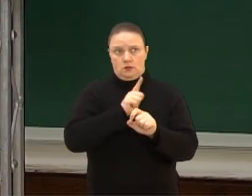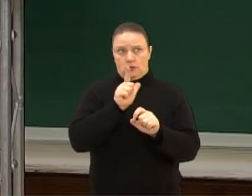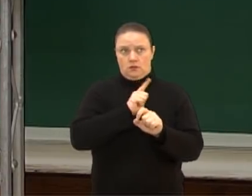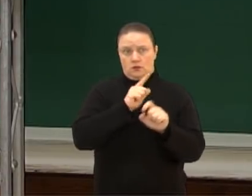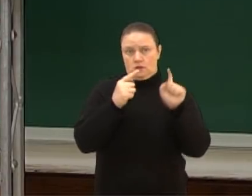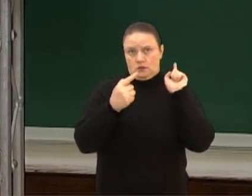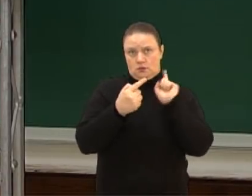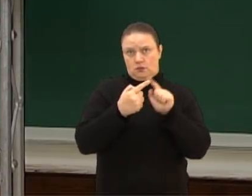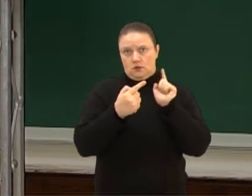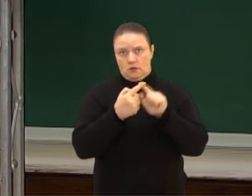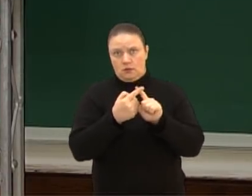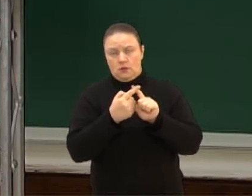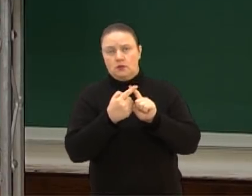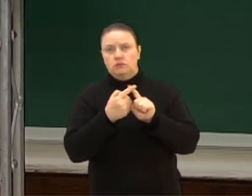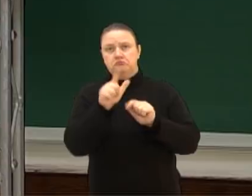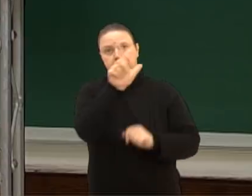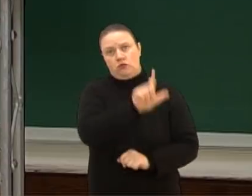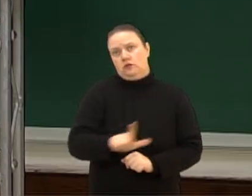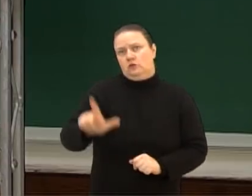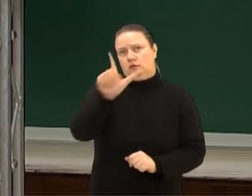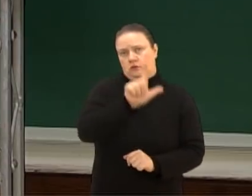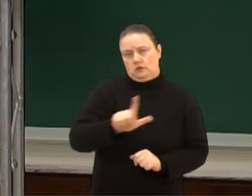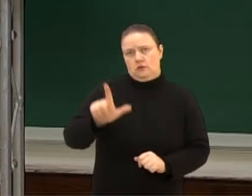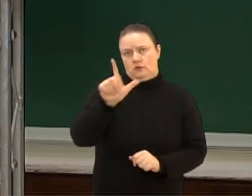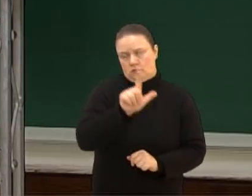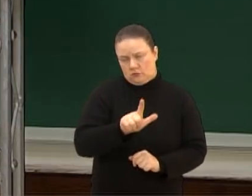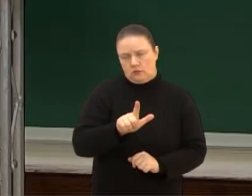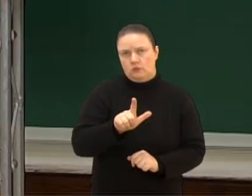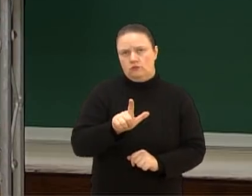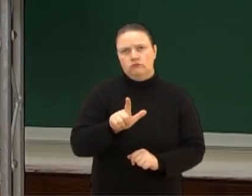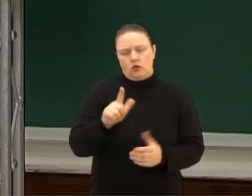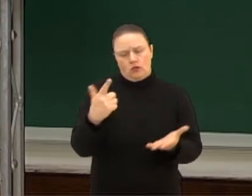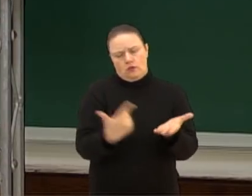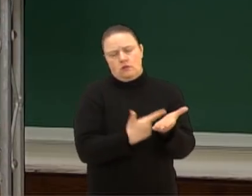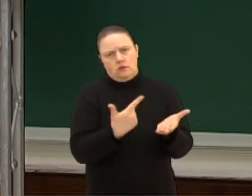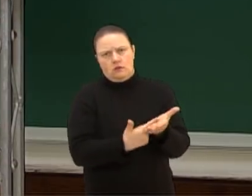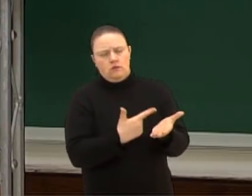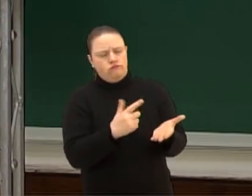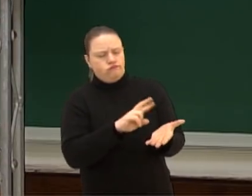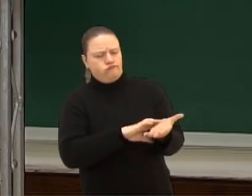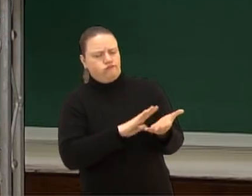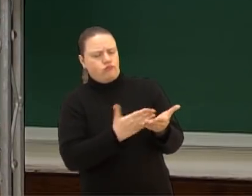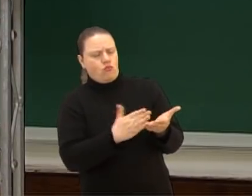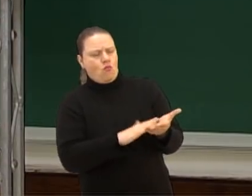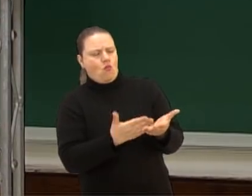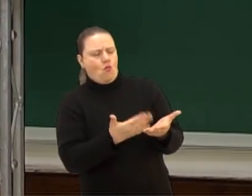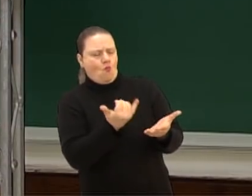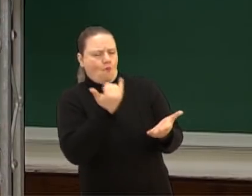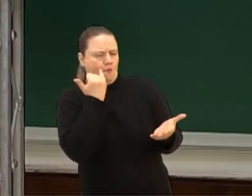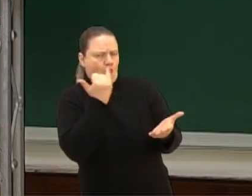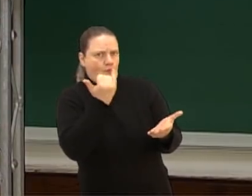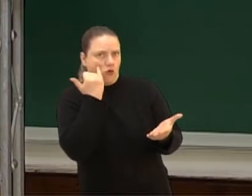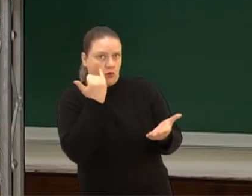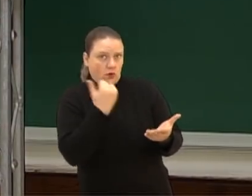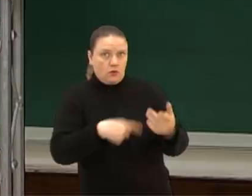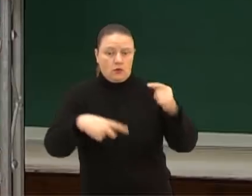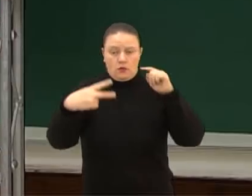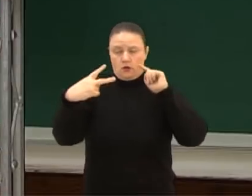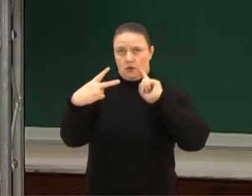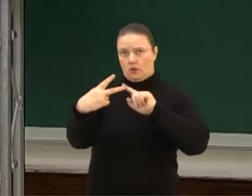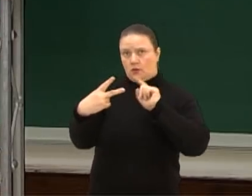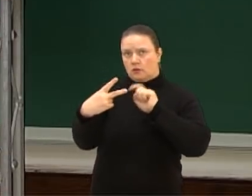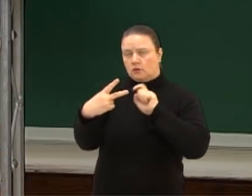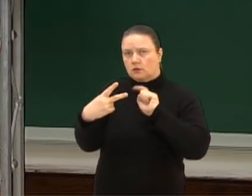elas as esferas literárias, porque tem a ver com literatura, com interpretação de um dado, de uma informação, e